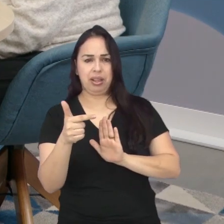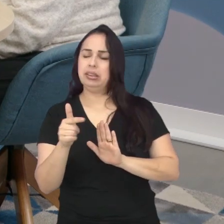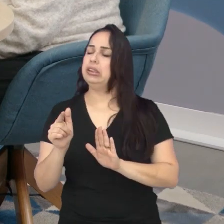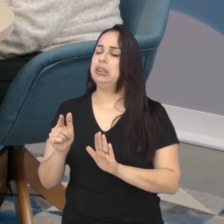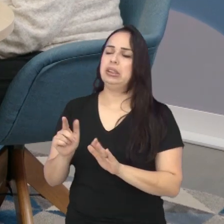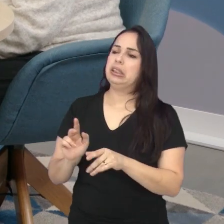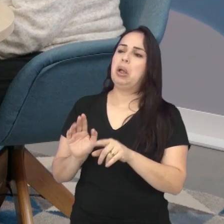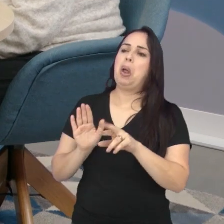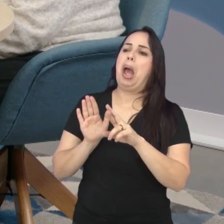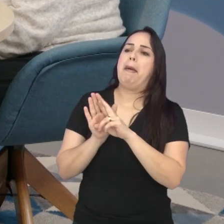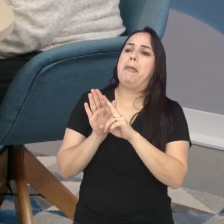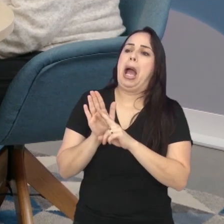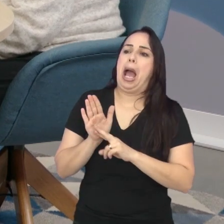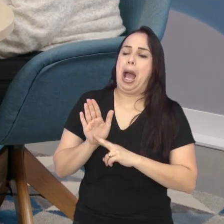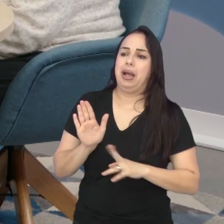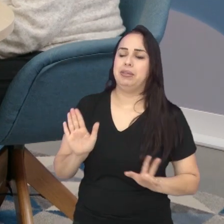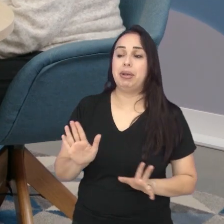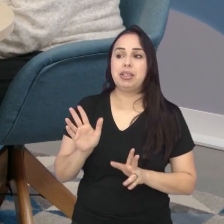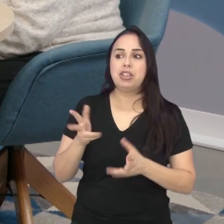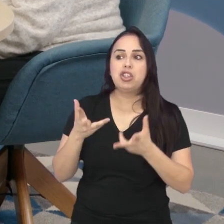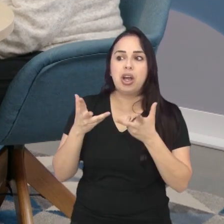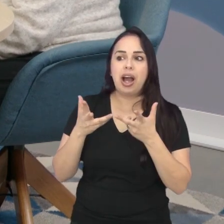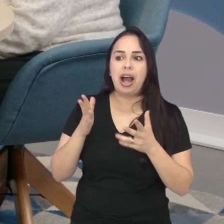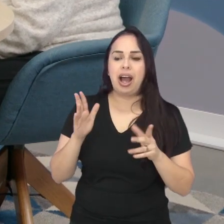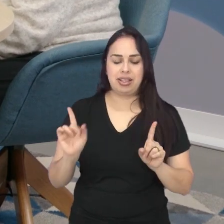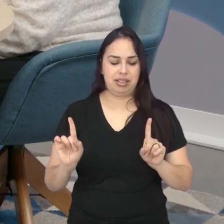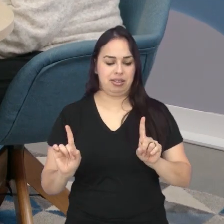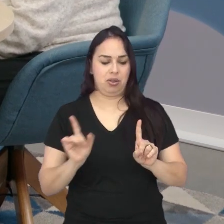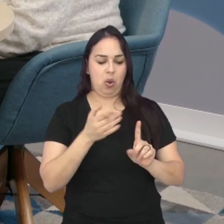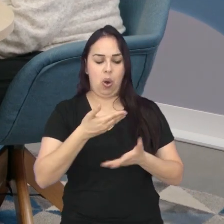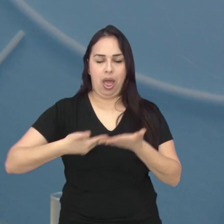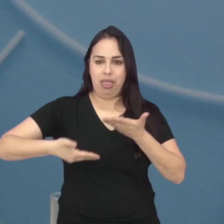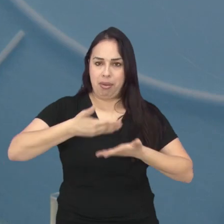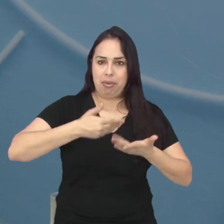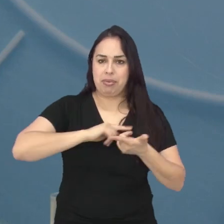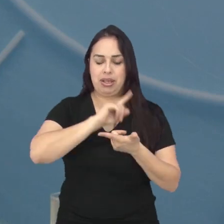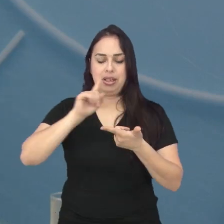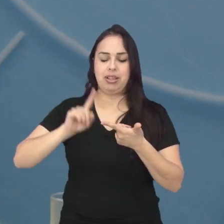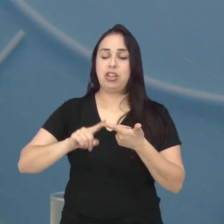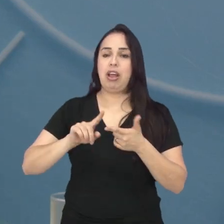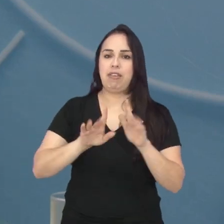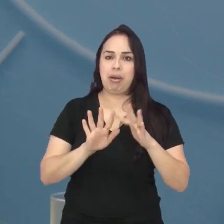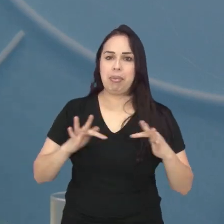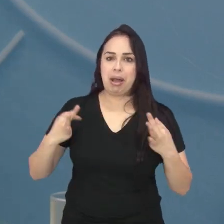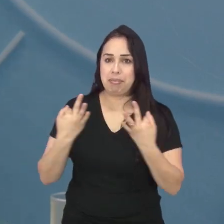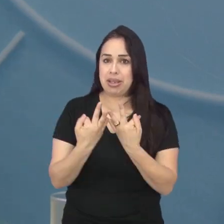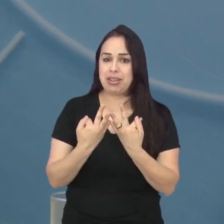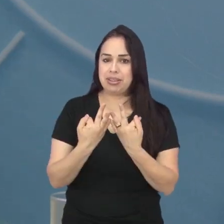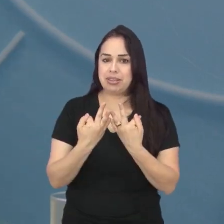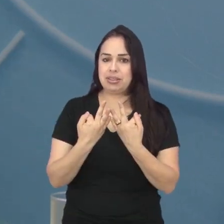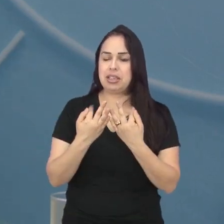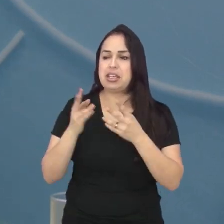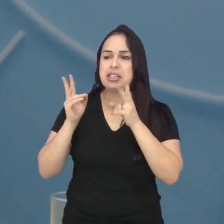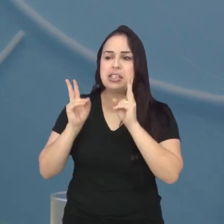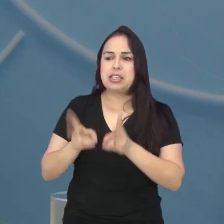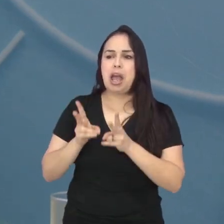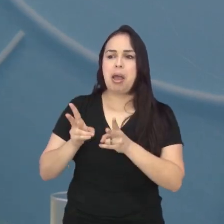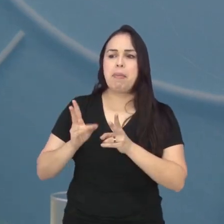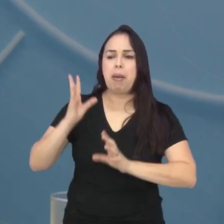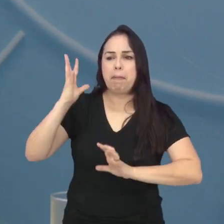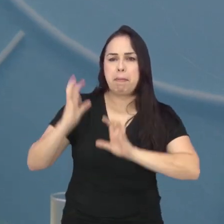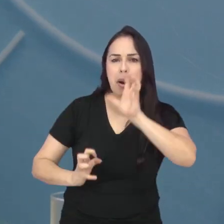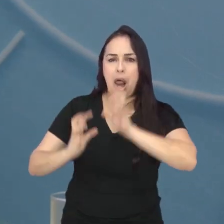uma regra, mas se você for observar o relacionamento com a mulher, o relacionamento com a família, com a mãe, é